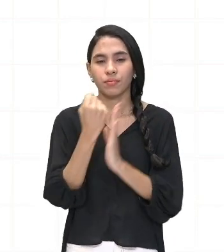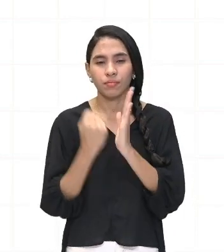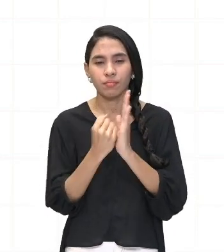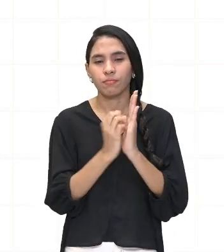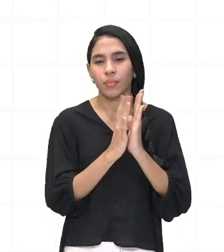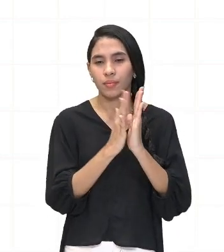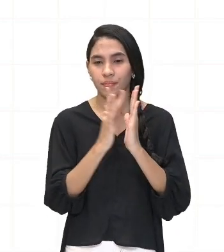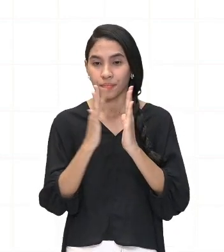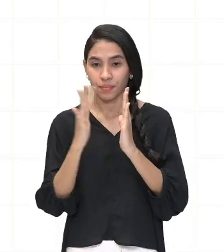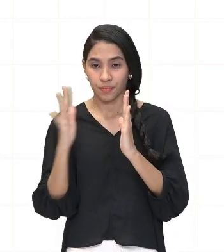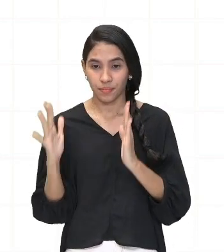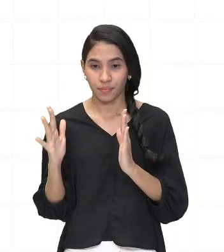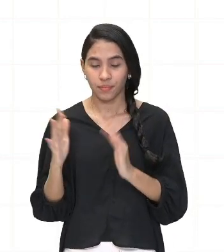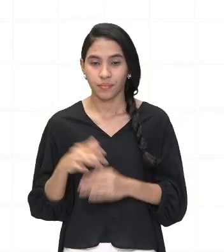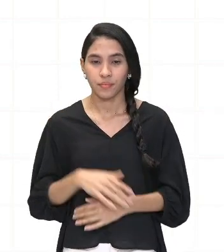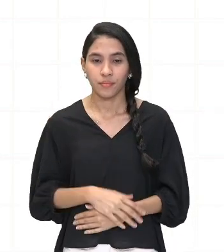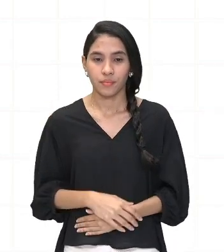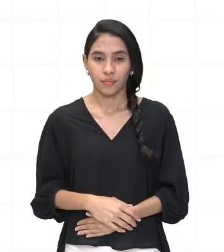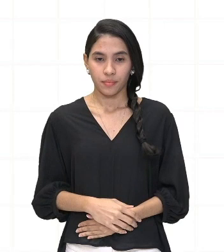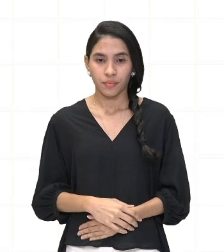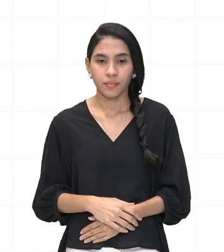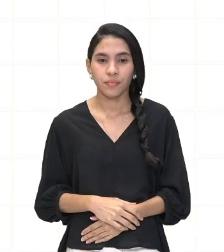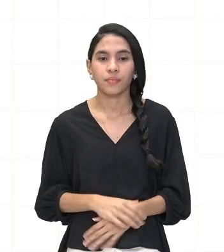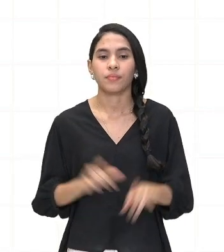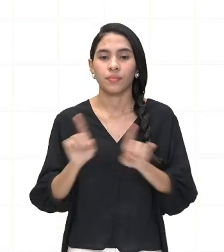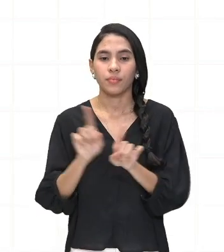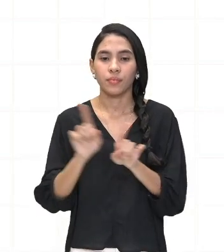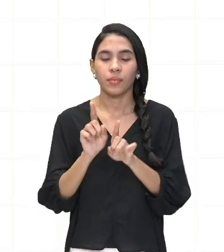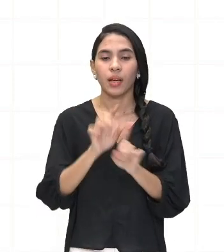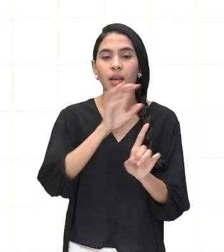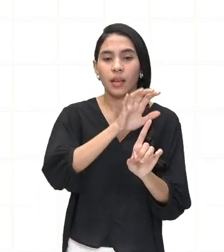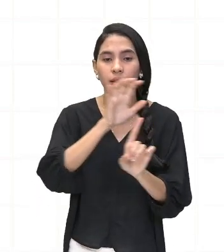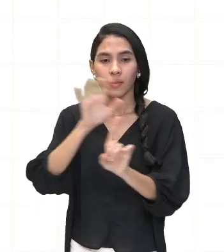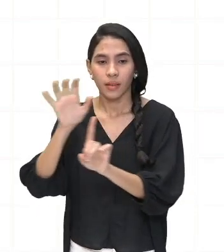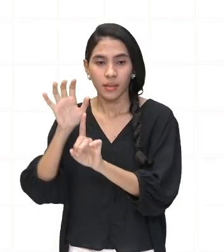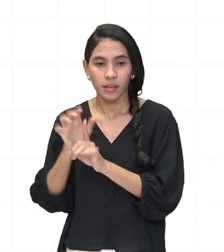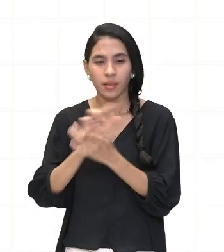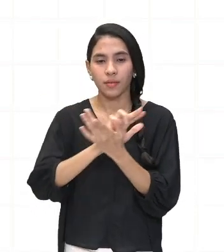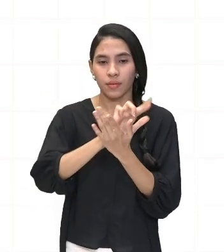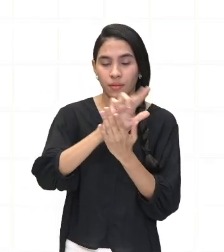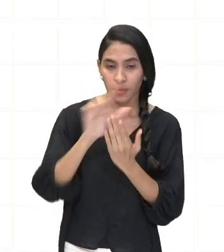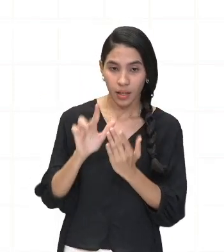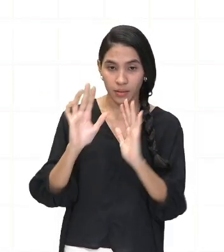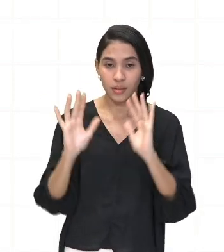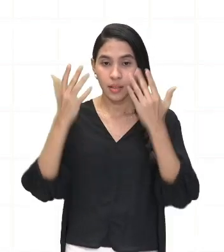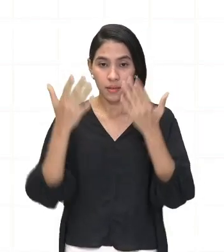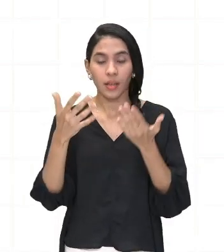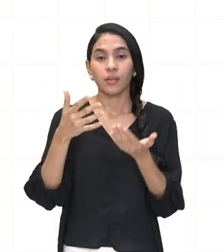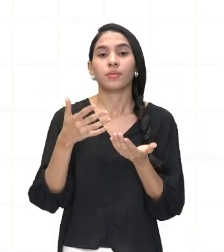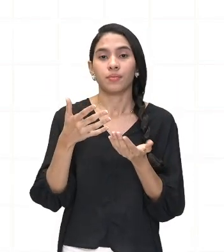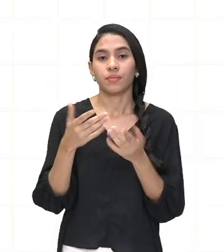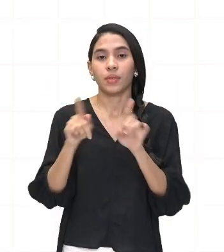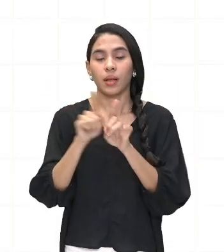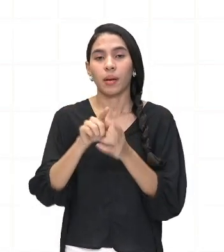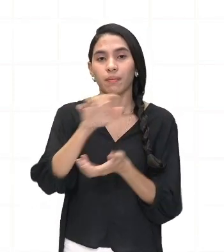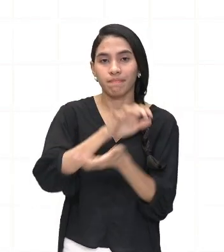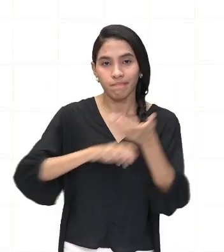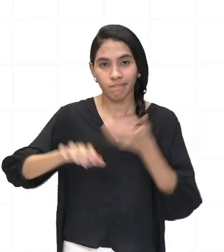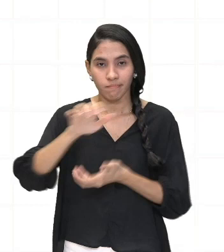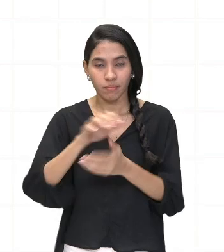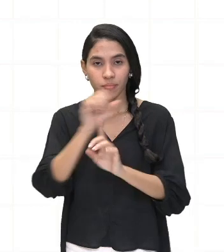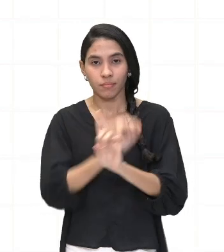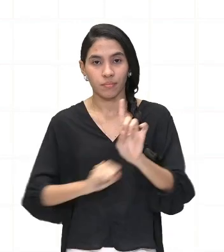longo dos últimos séculos e foi influenciada por diversos eventos e